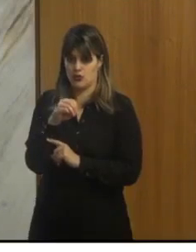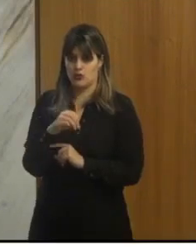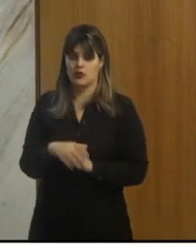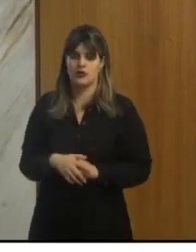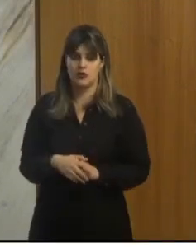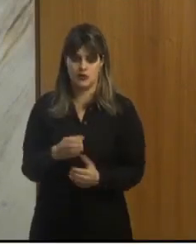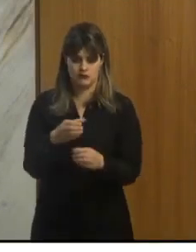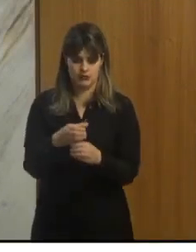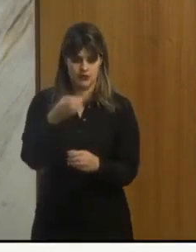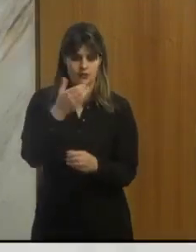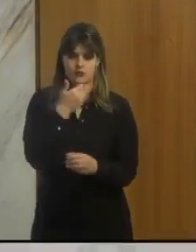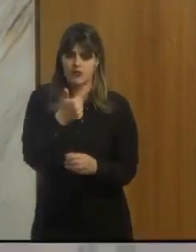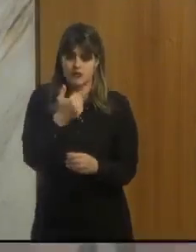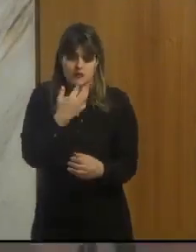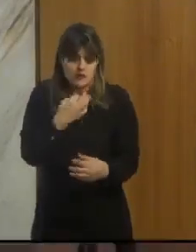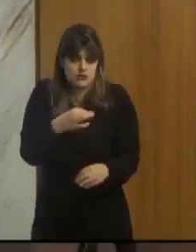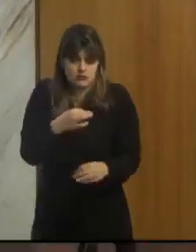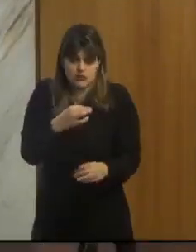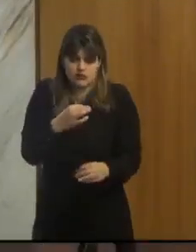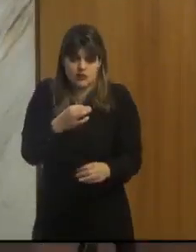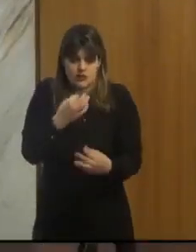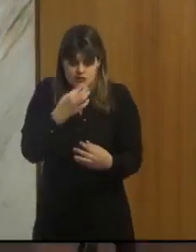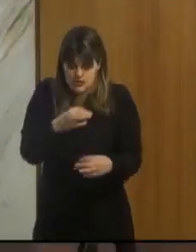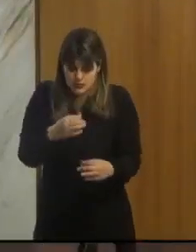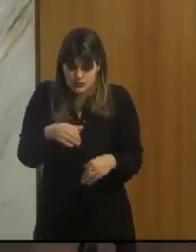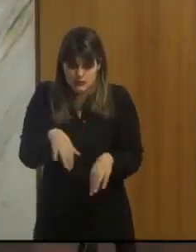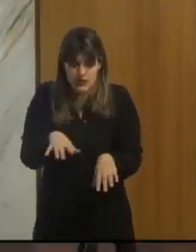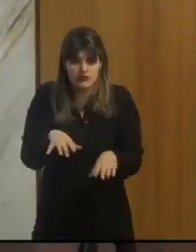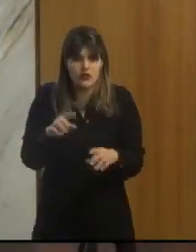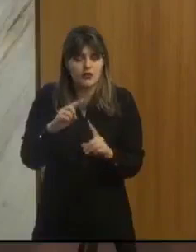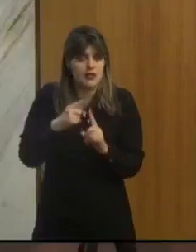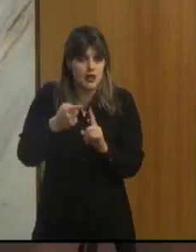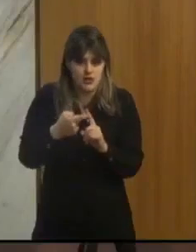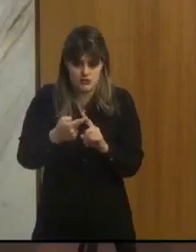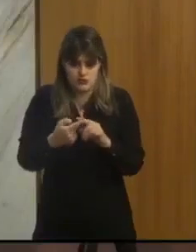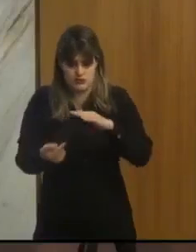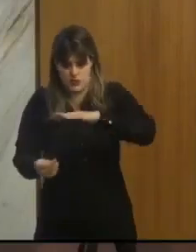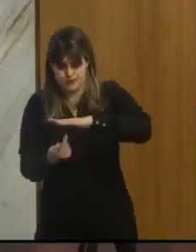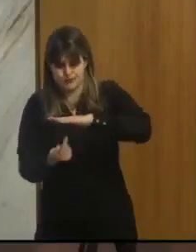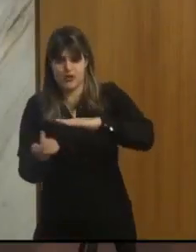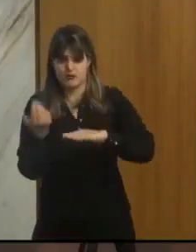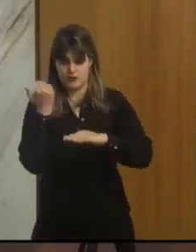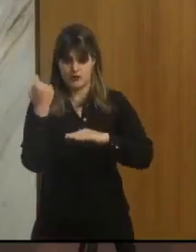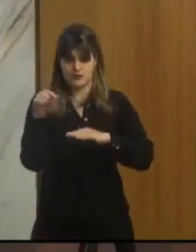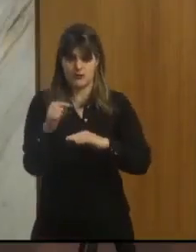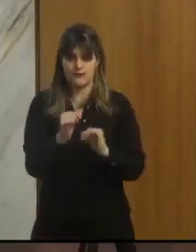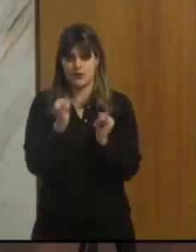é uma peça bonita, muito simples, muito singela, mas que está perfeitamente datada na sua base. Pronto. Ao lado do